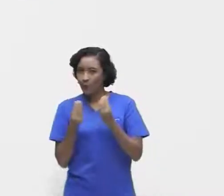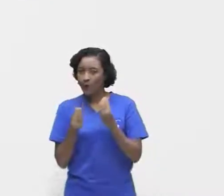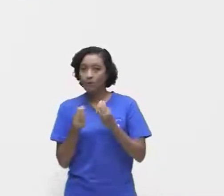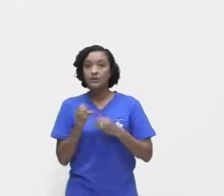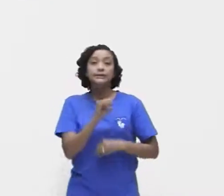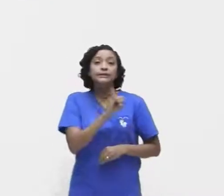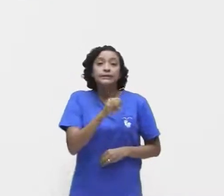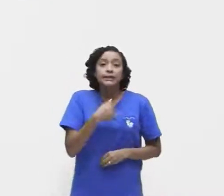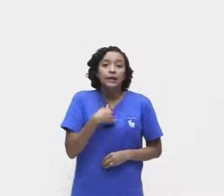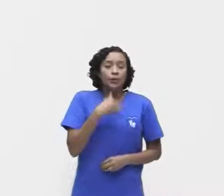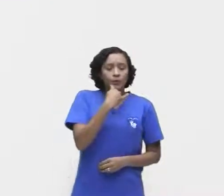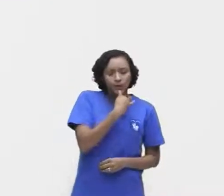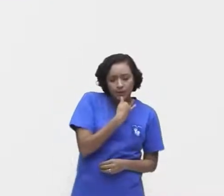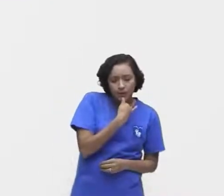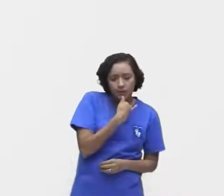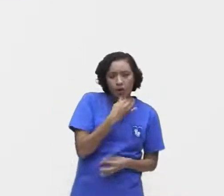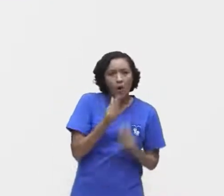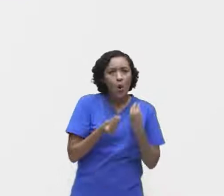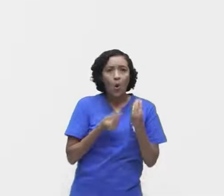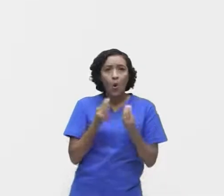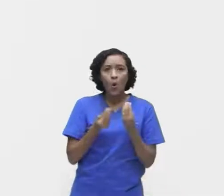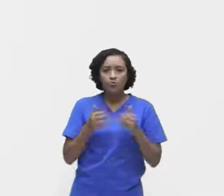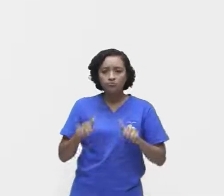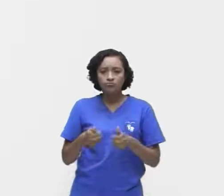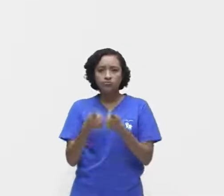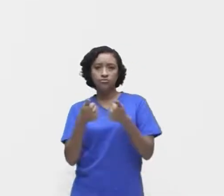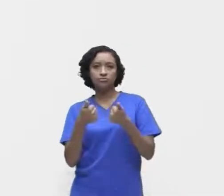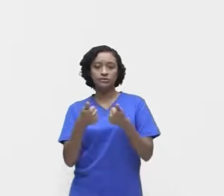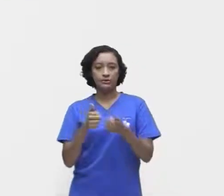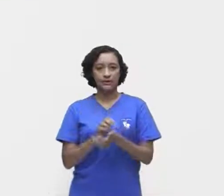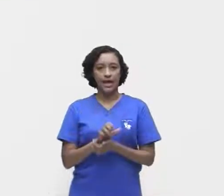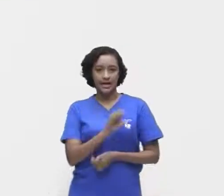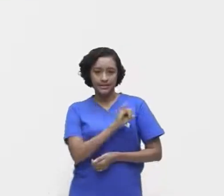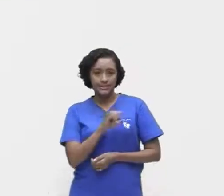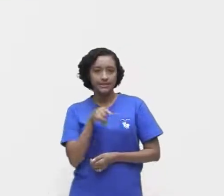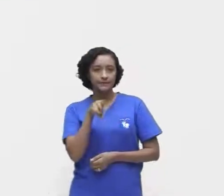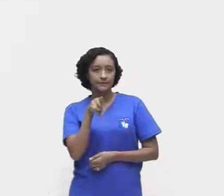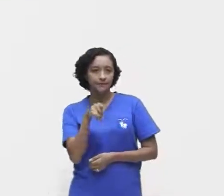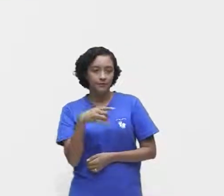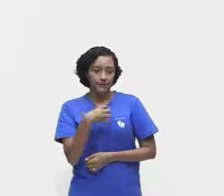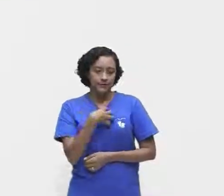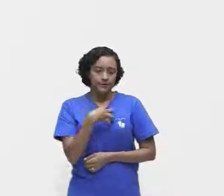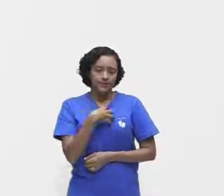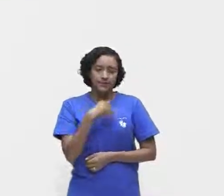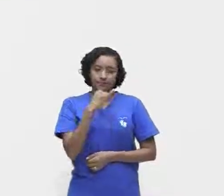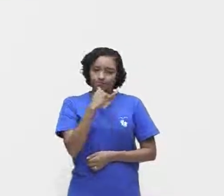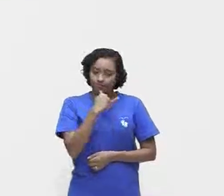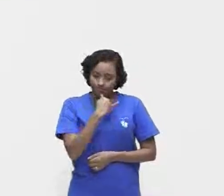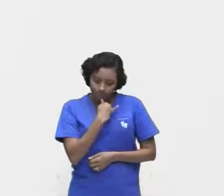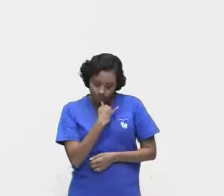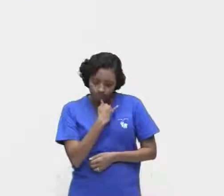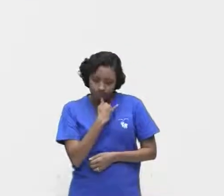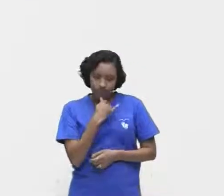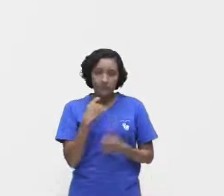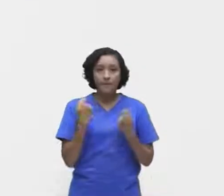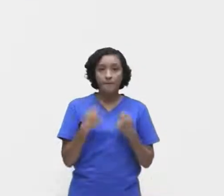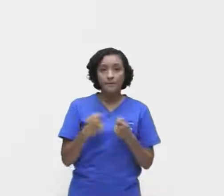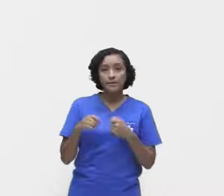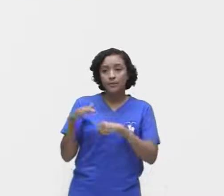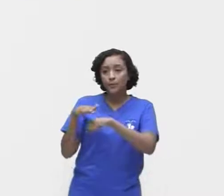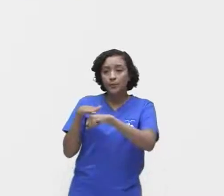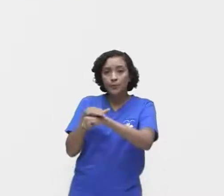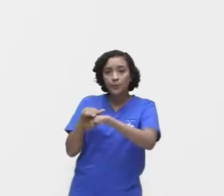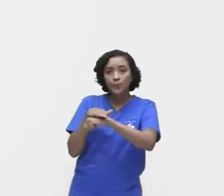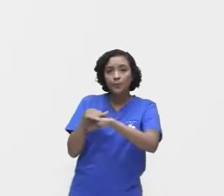Então, assim, quando a tristeza vem, né, que a gente vai sentir essa reação no corpo, a gente vai procurar conversar com alguém,